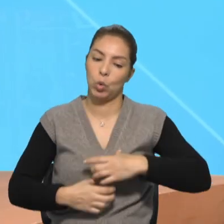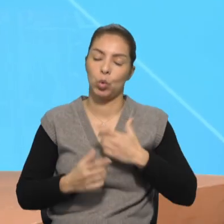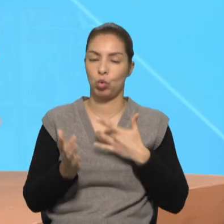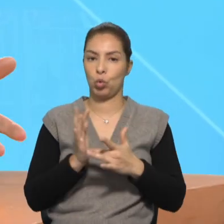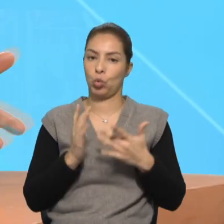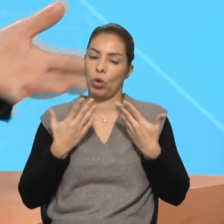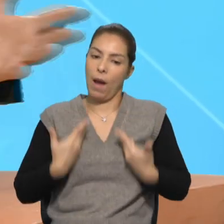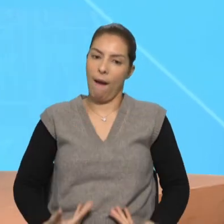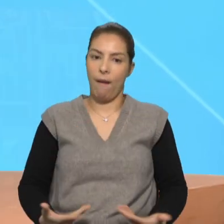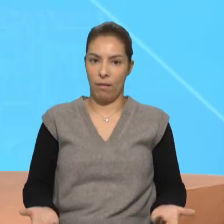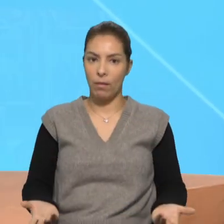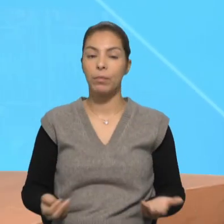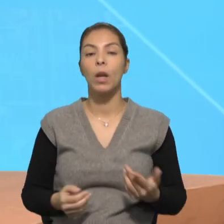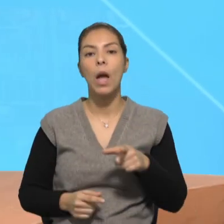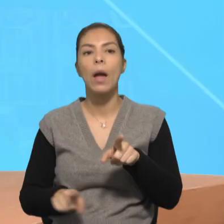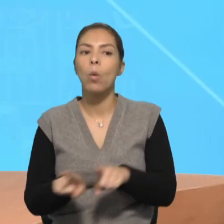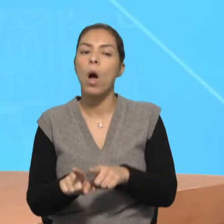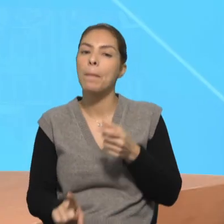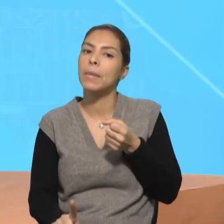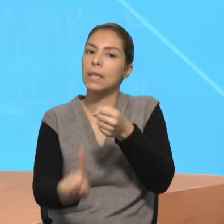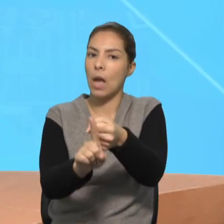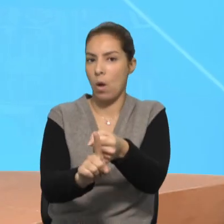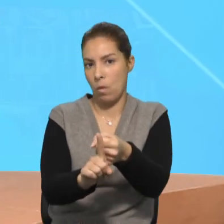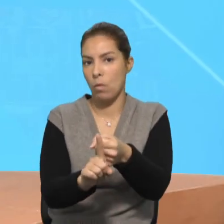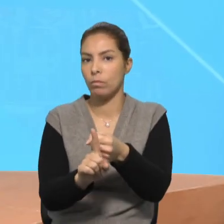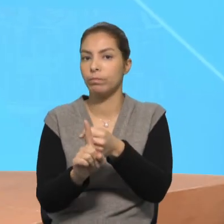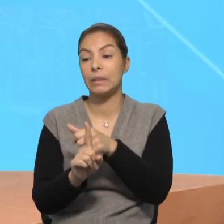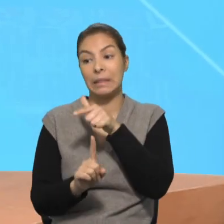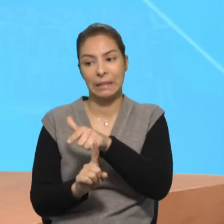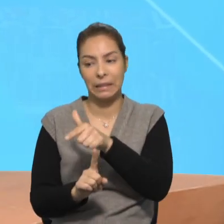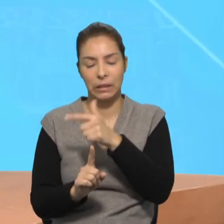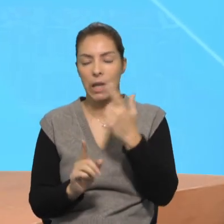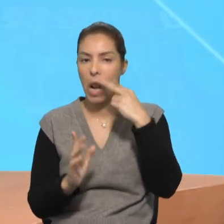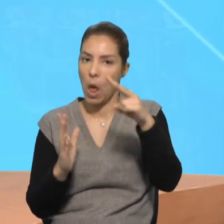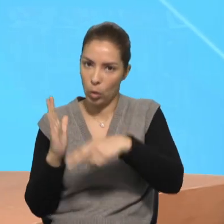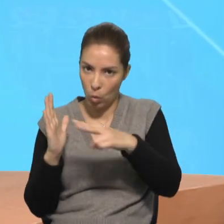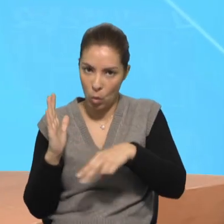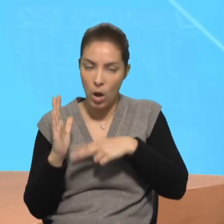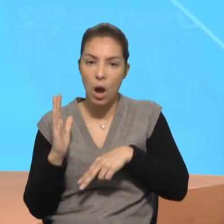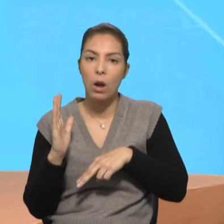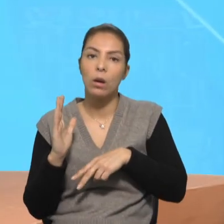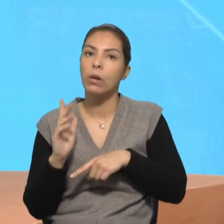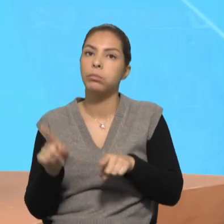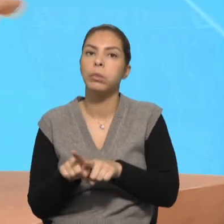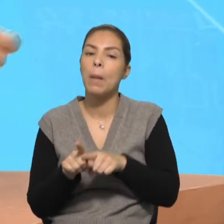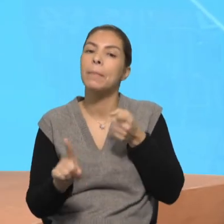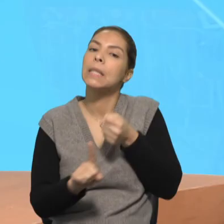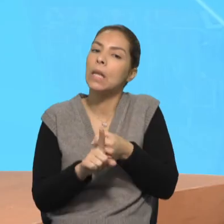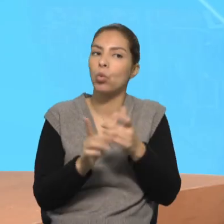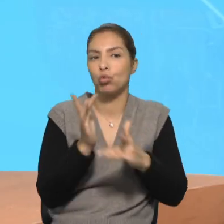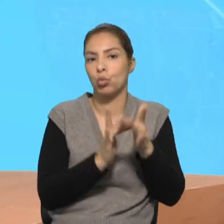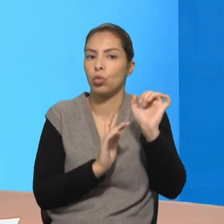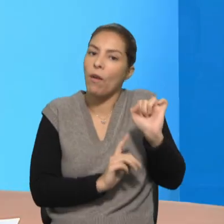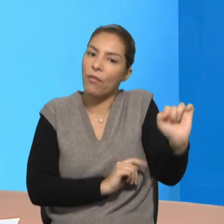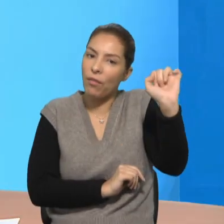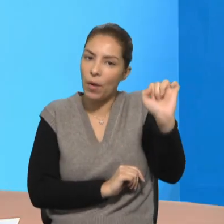missão. A liturgia de hoje tem muito este sentido da missão de Jesus. Com a novidade do batismo